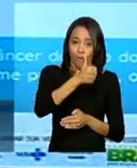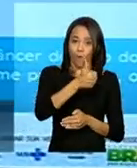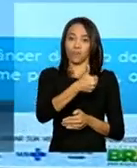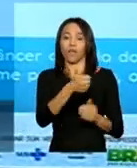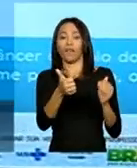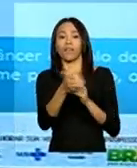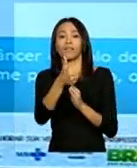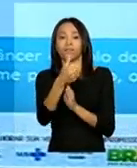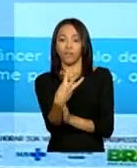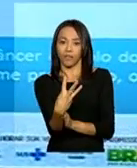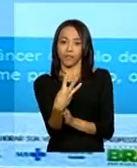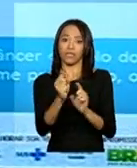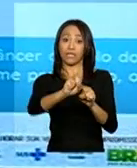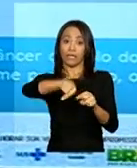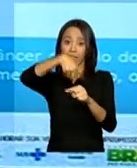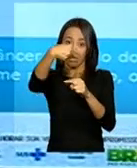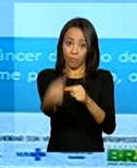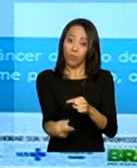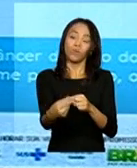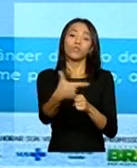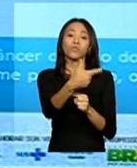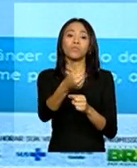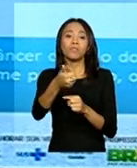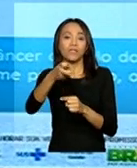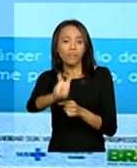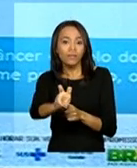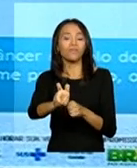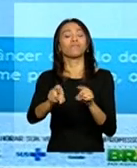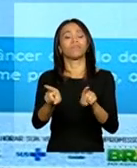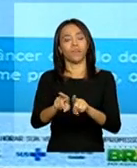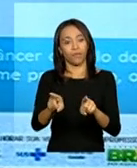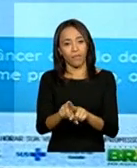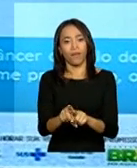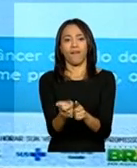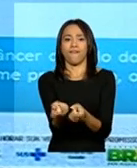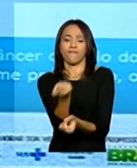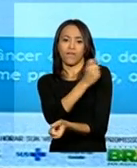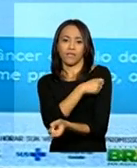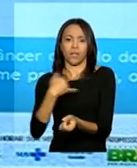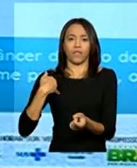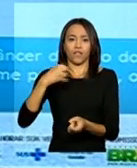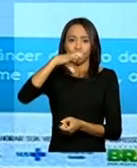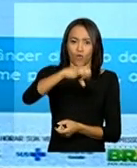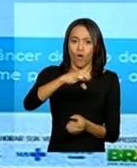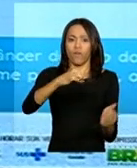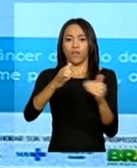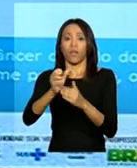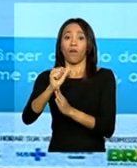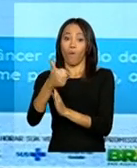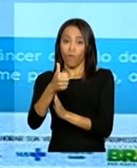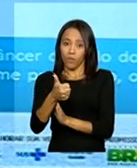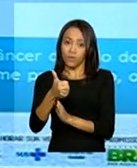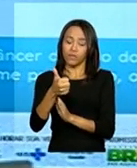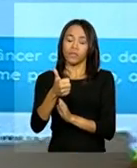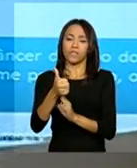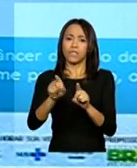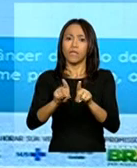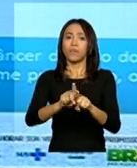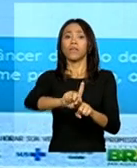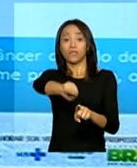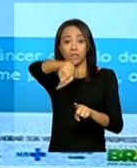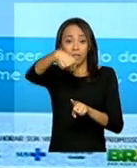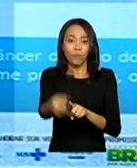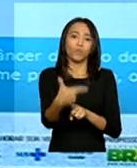anos no segundo ano em 2015 vacinarem as meninas de 9 a 11 anos e a partir de de